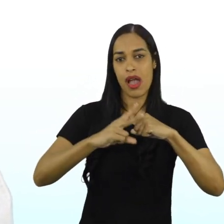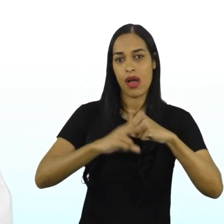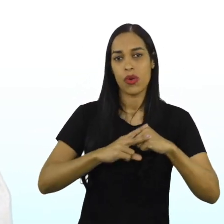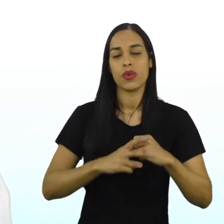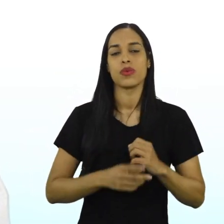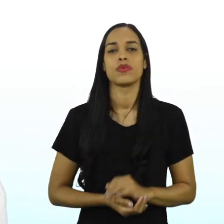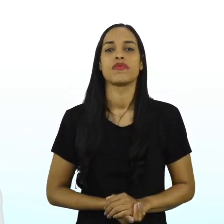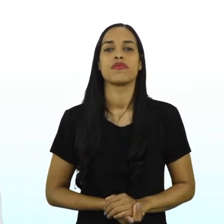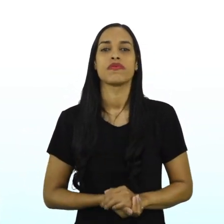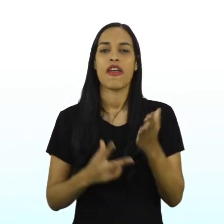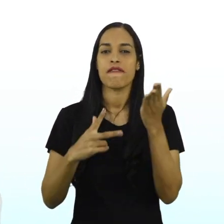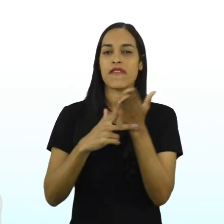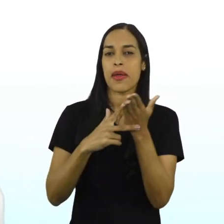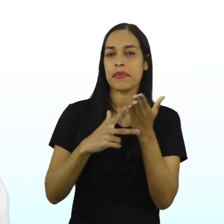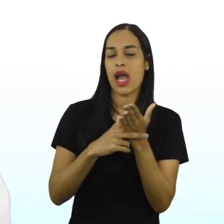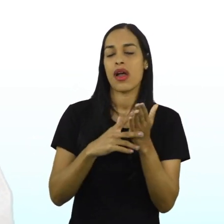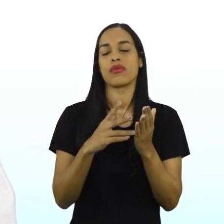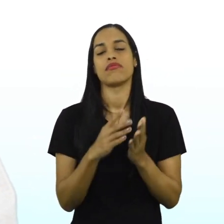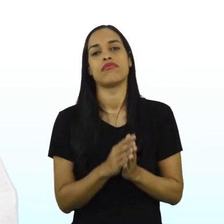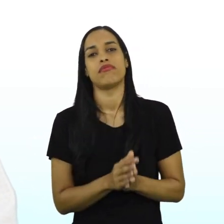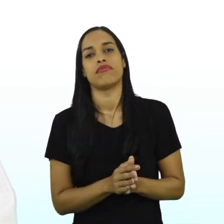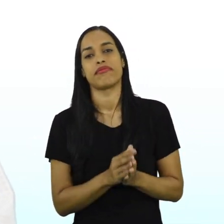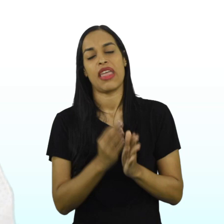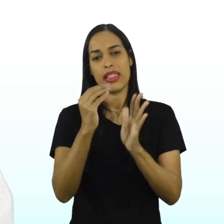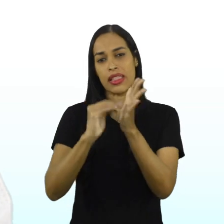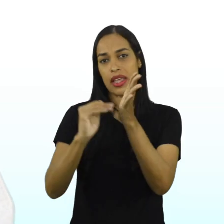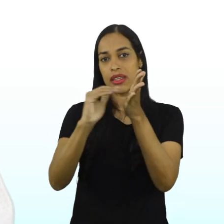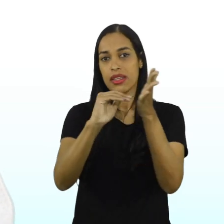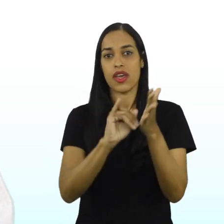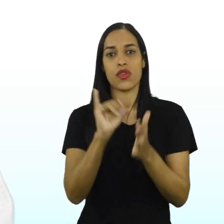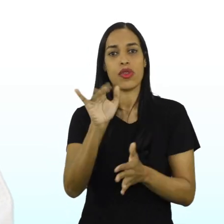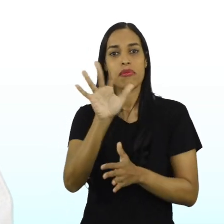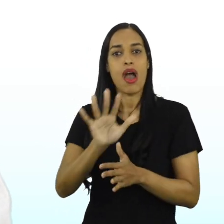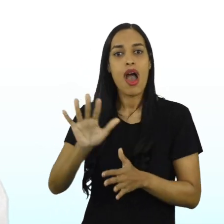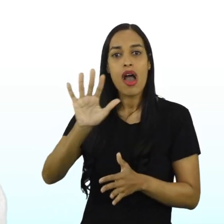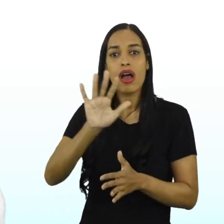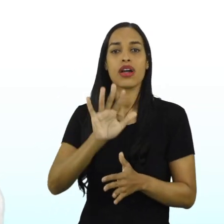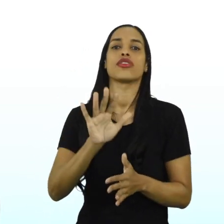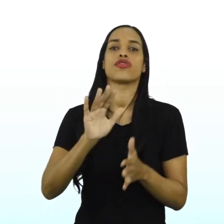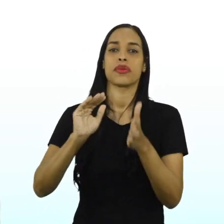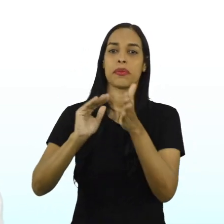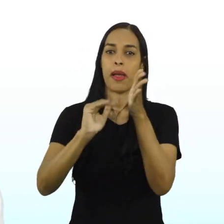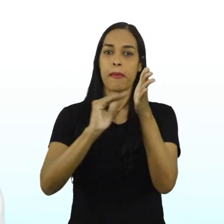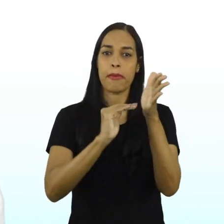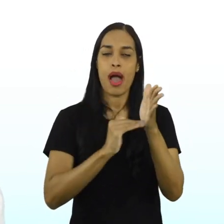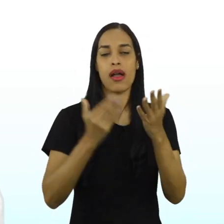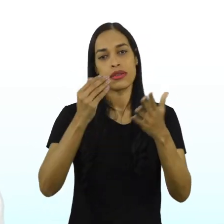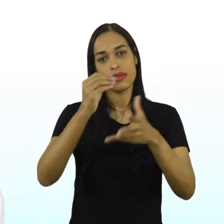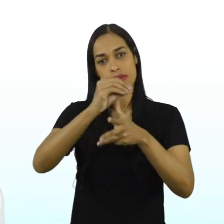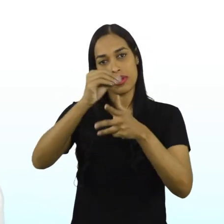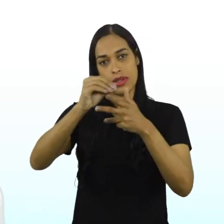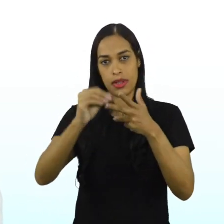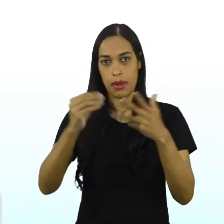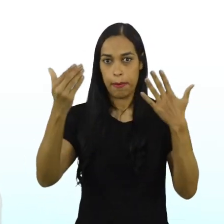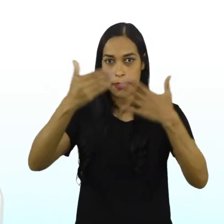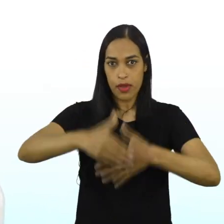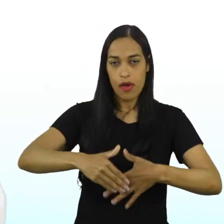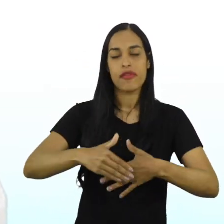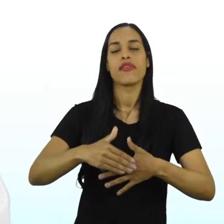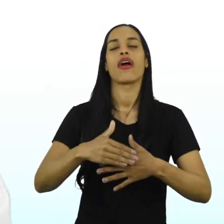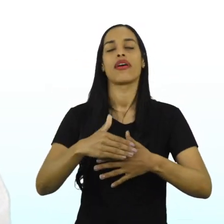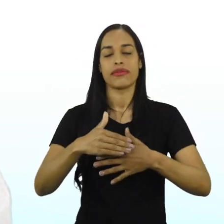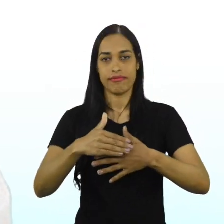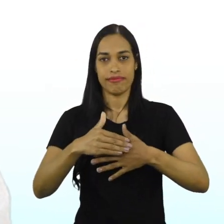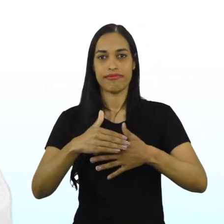foram retirando imagens, textos multimodais, eles foram retirando da prova. Por quê? Para fazer com que